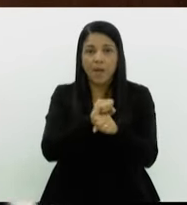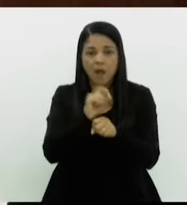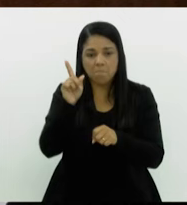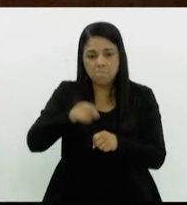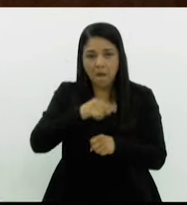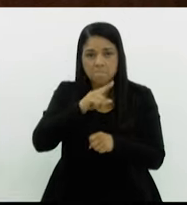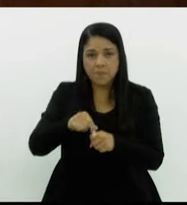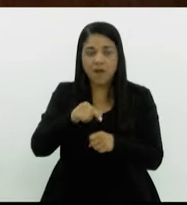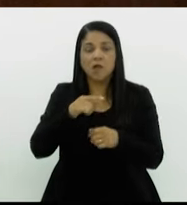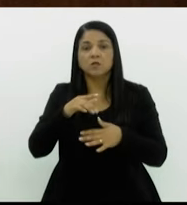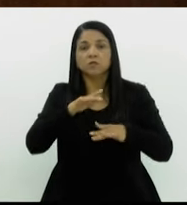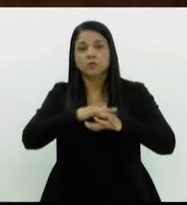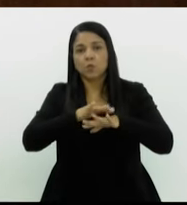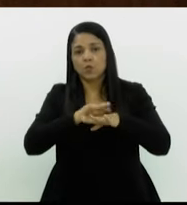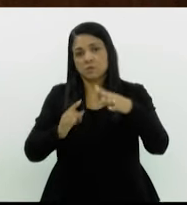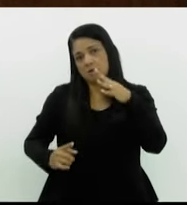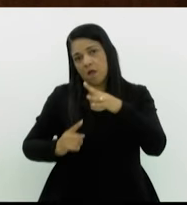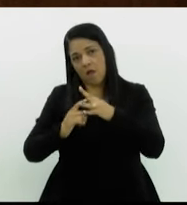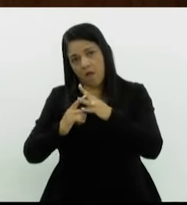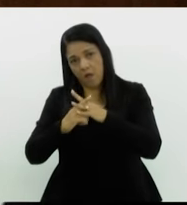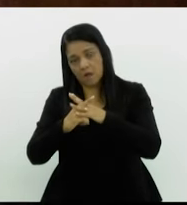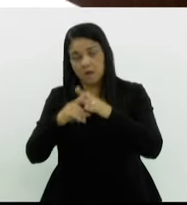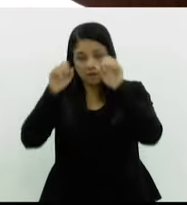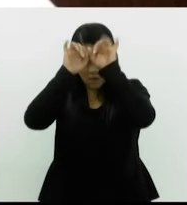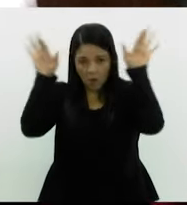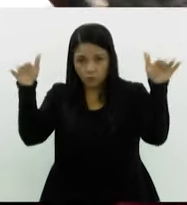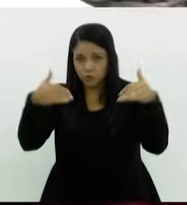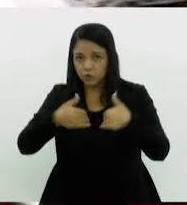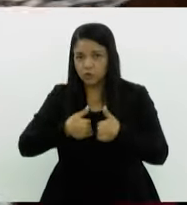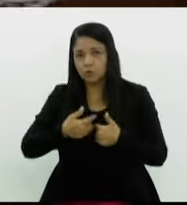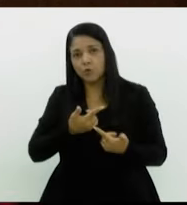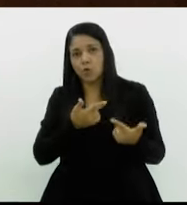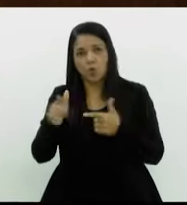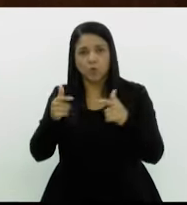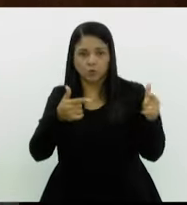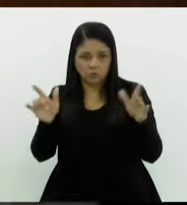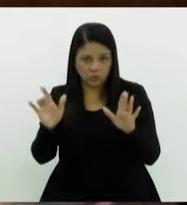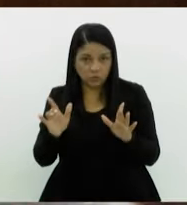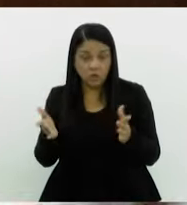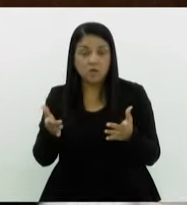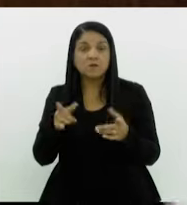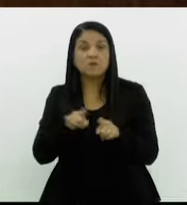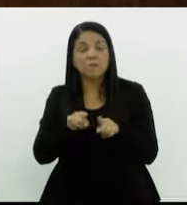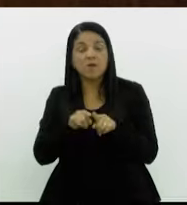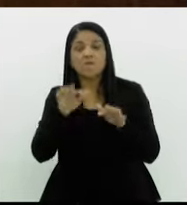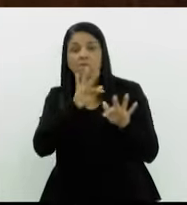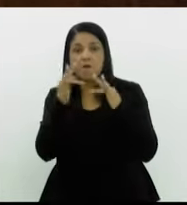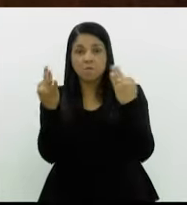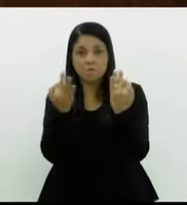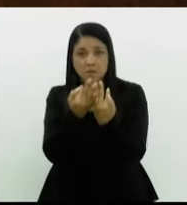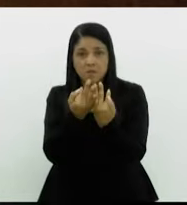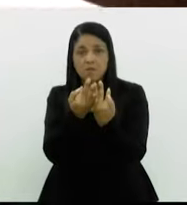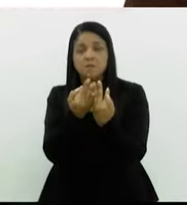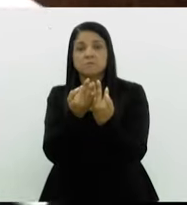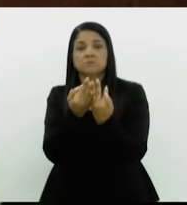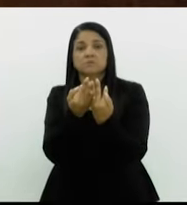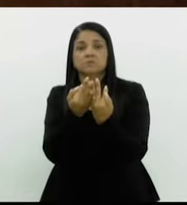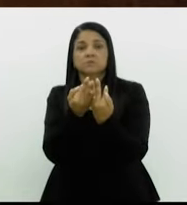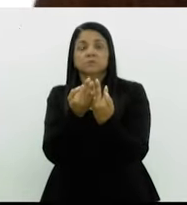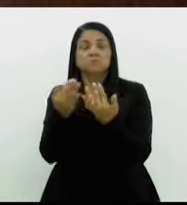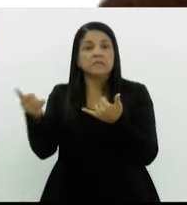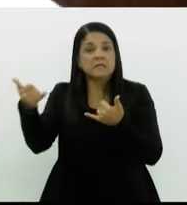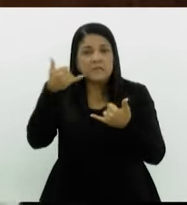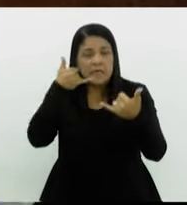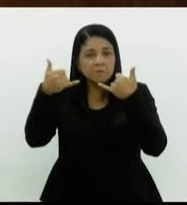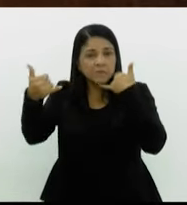que têm doenças raras e autismo. E muitas dessas pessoas e familiares raros me ligaram e